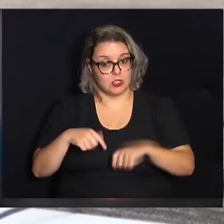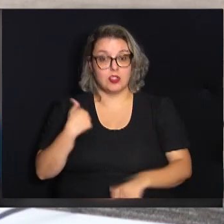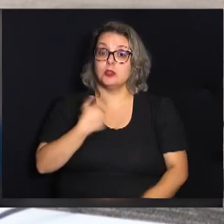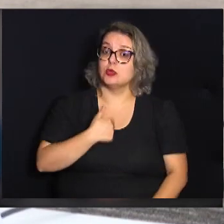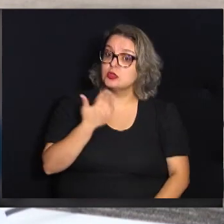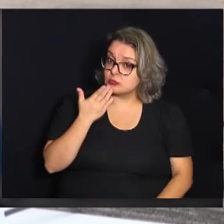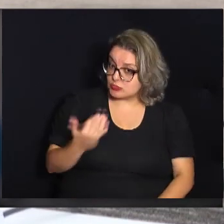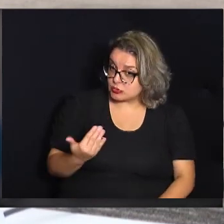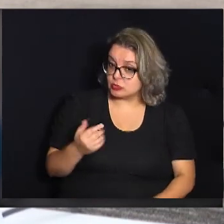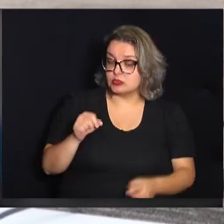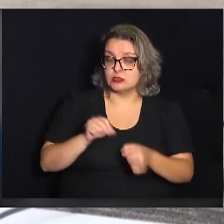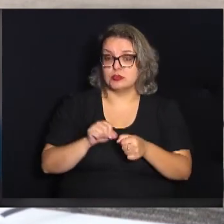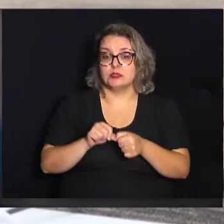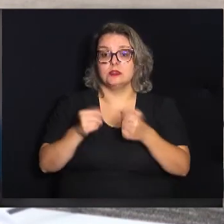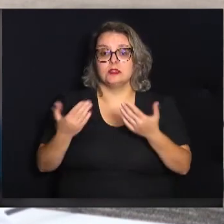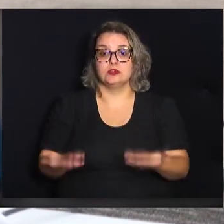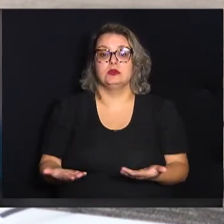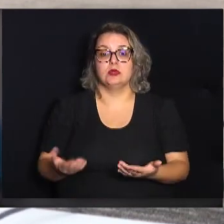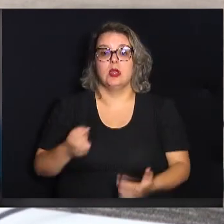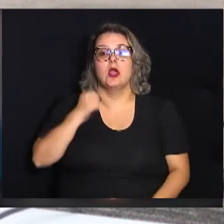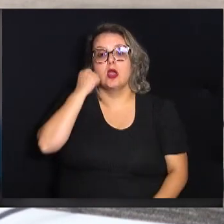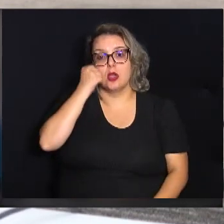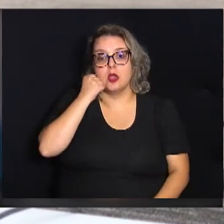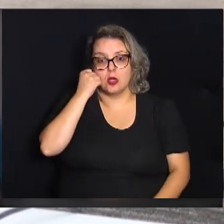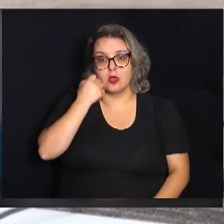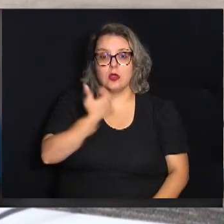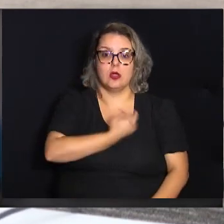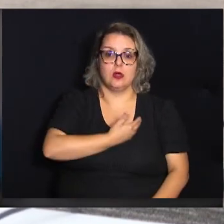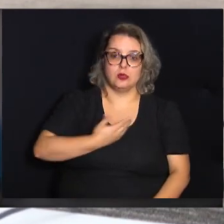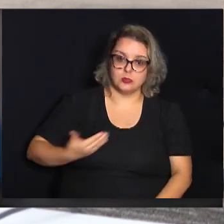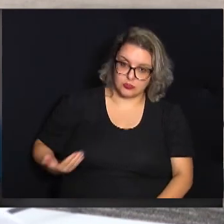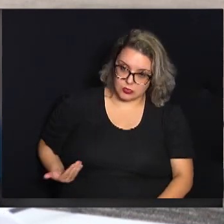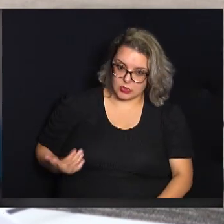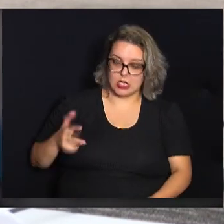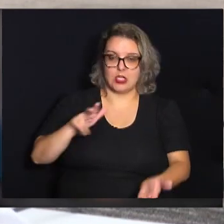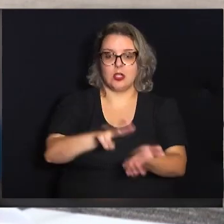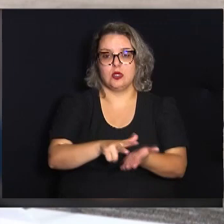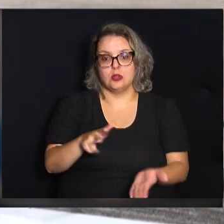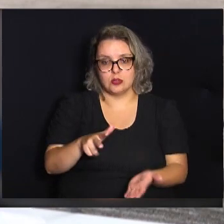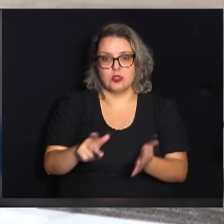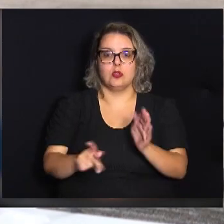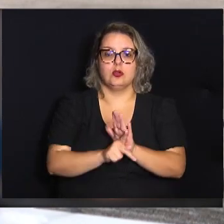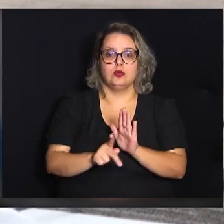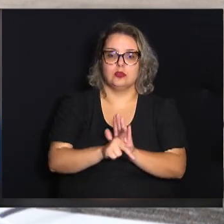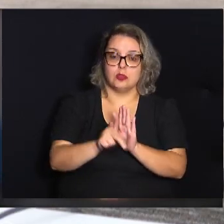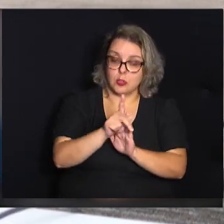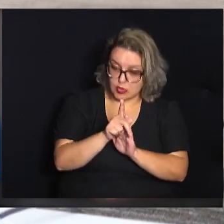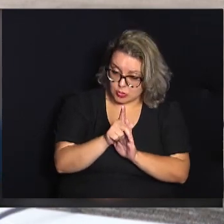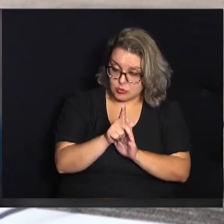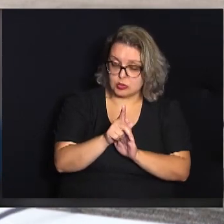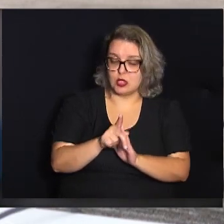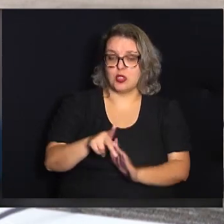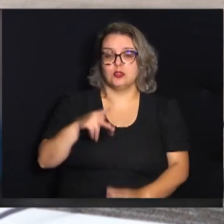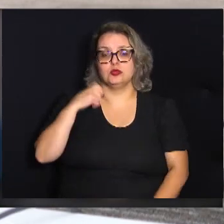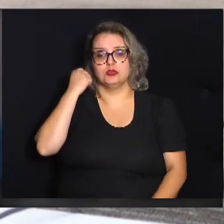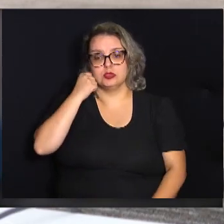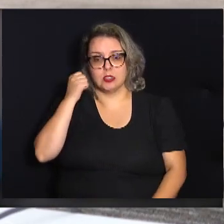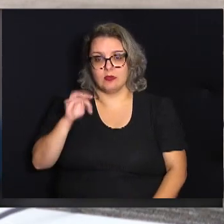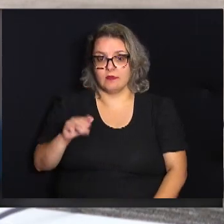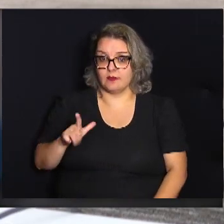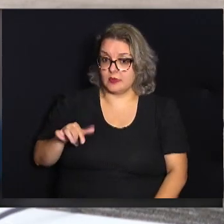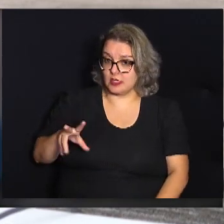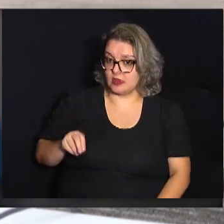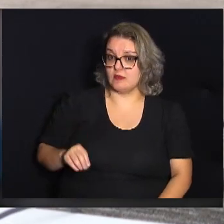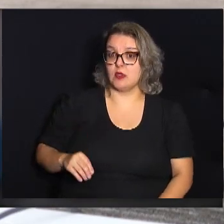Alimentos livres de agrotóxicos, sustentáveis, enfim, estão ali retendo parte da água da